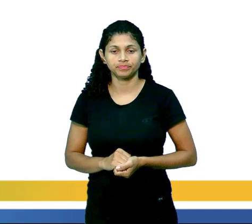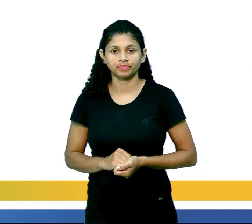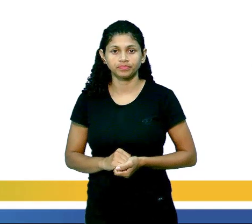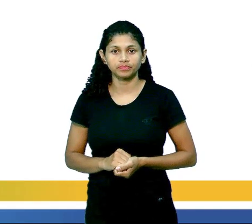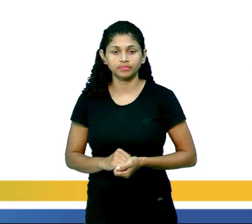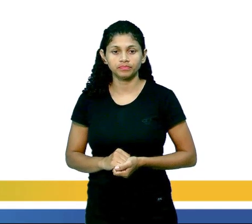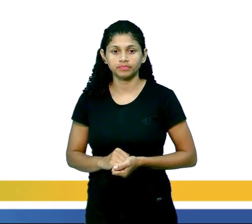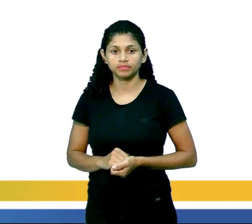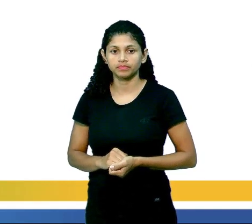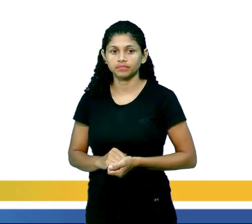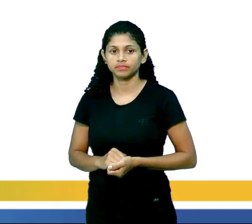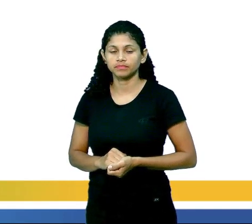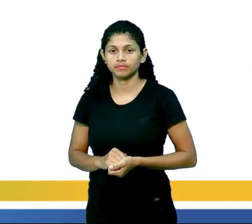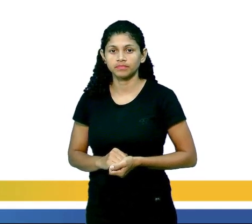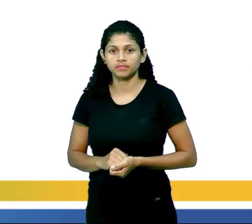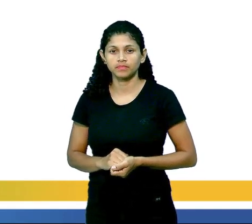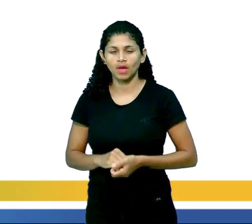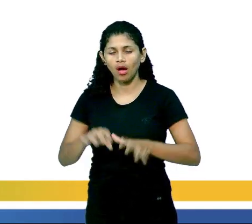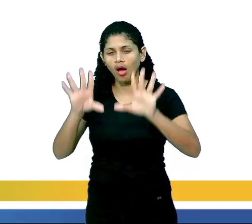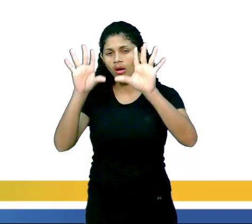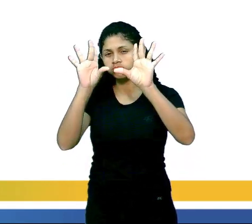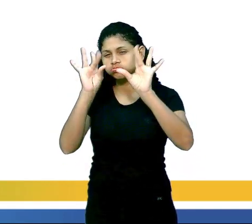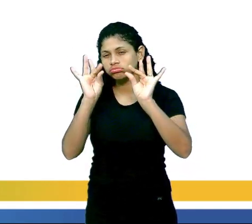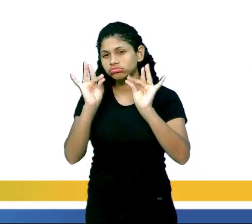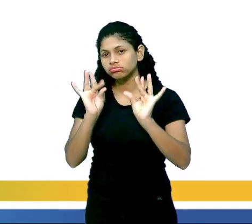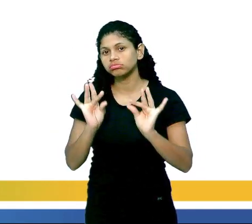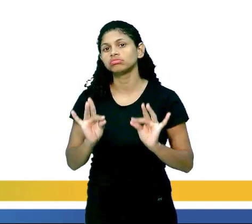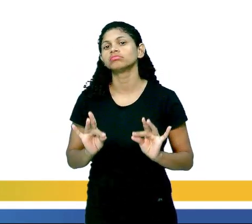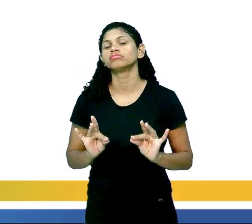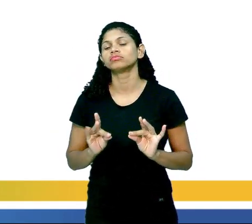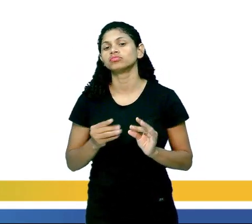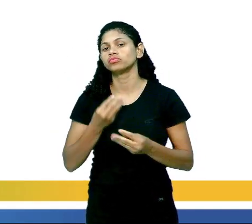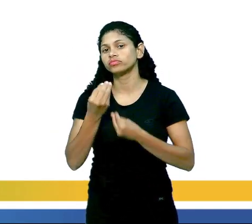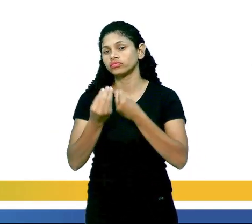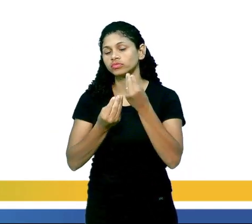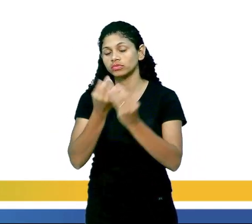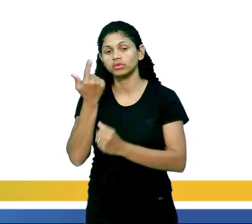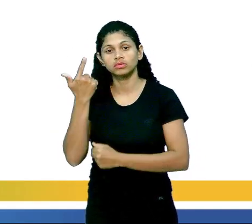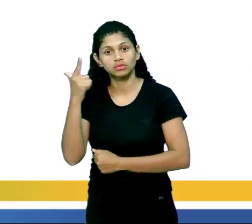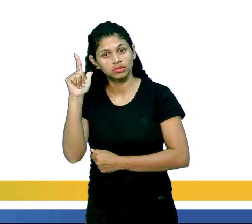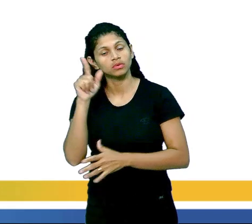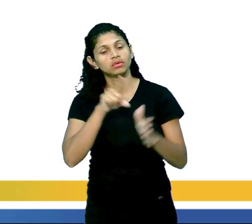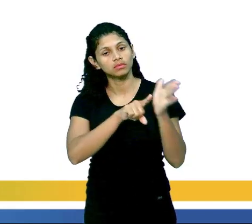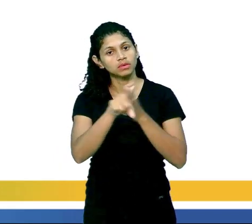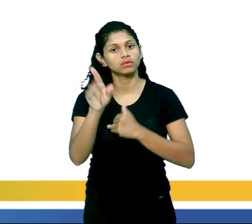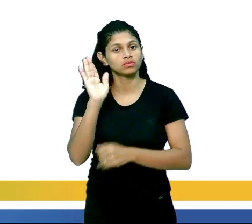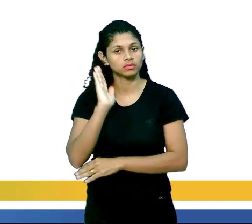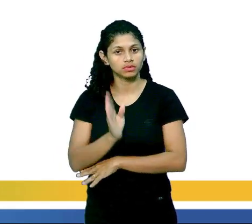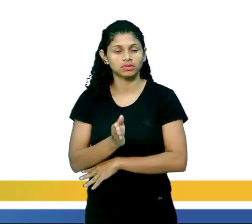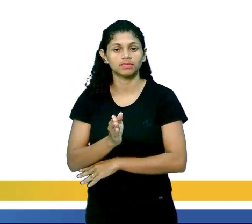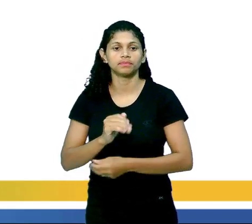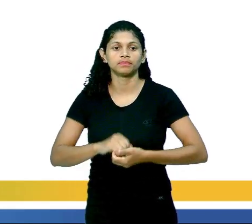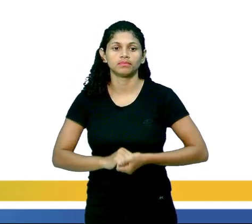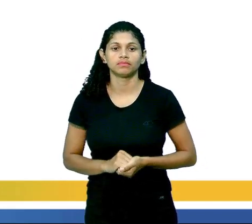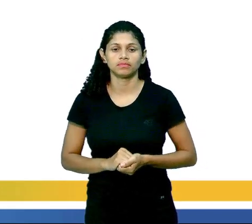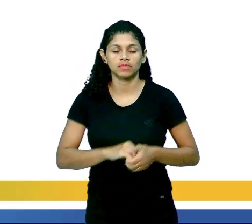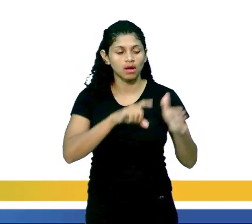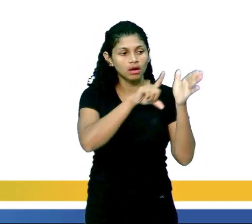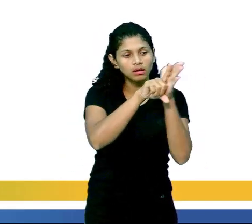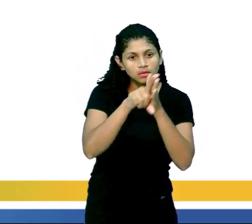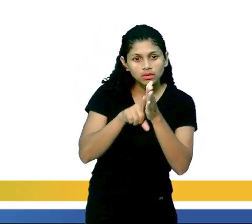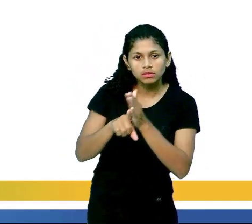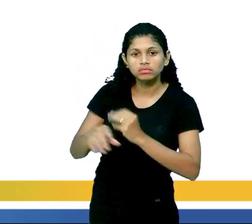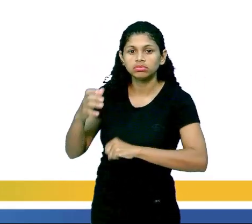Olha aí, vou deixar ela bem detalhadazinha, como todas as outras questões para vocês. Analisando a